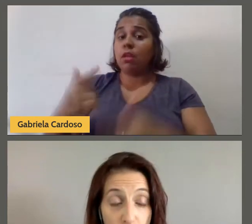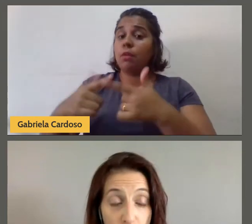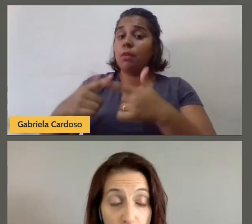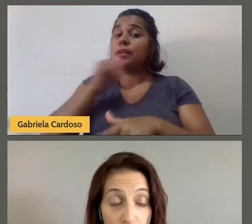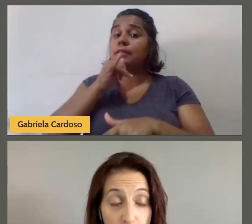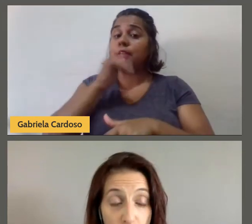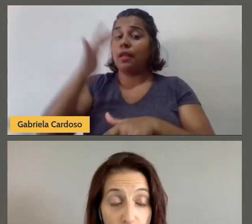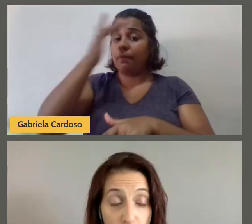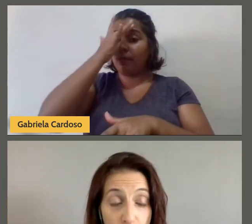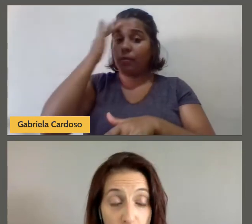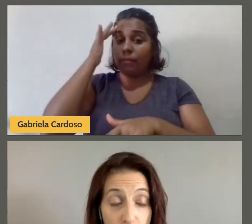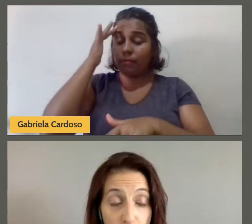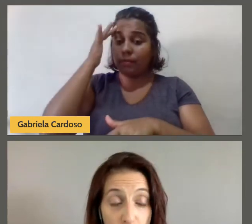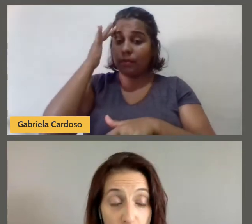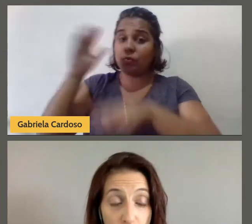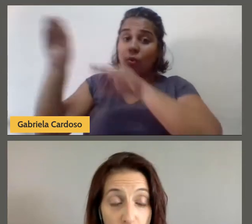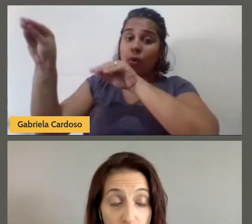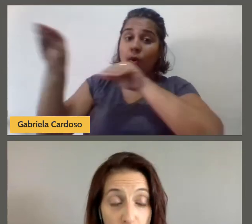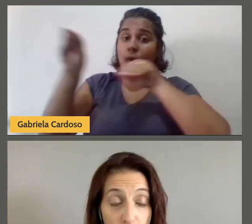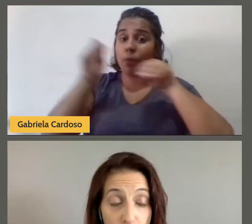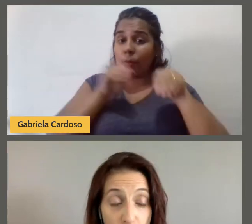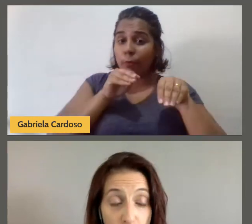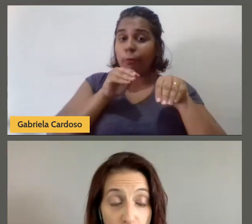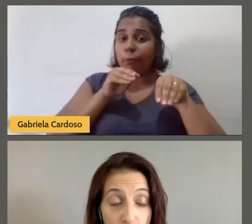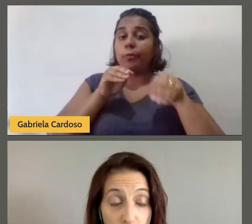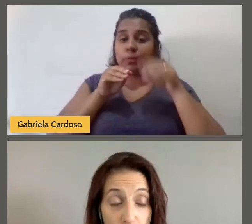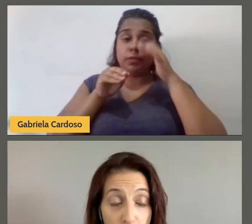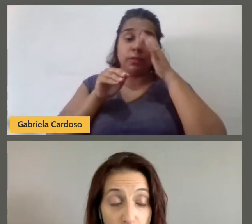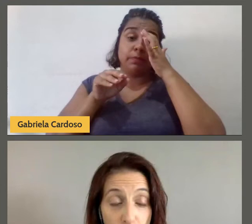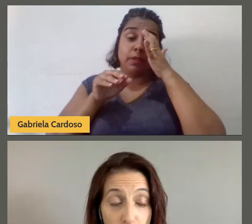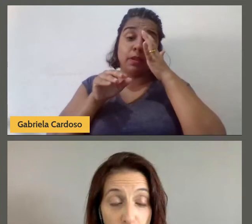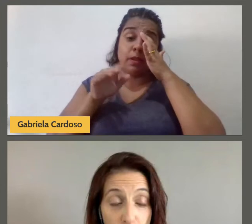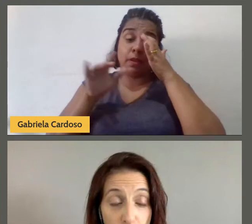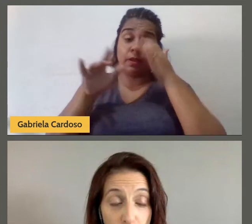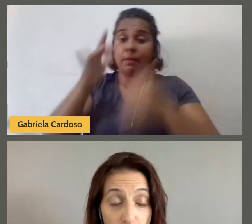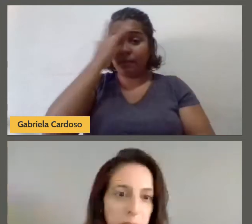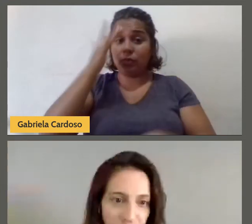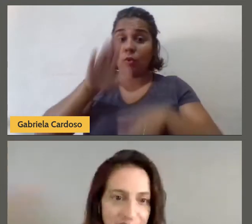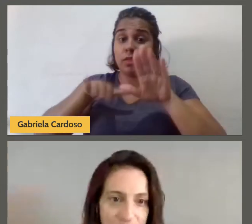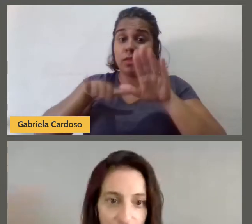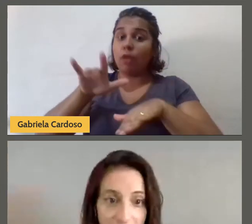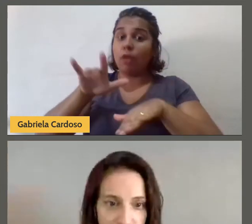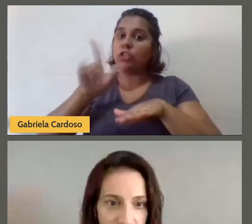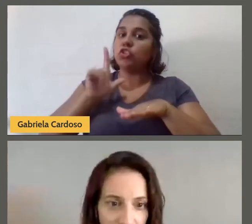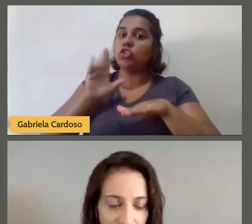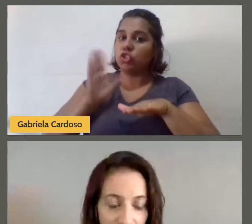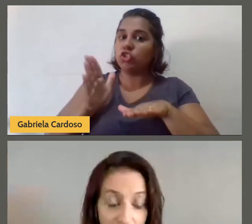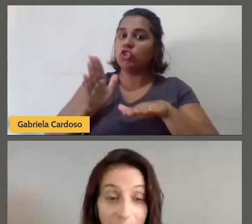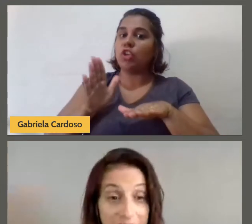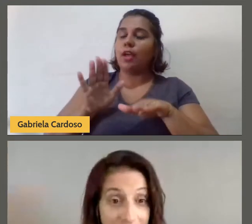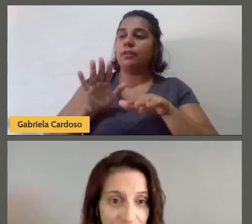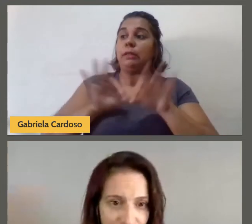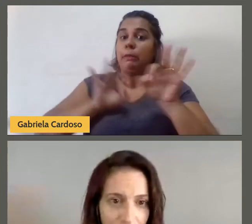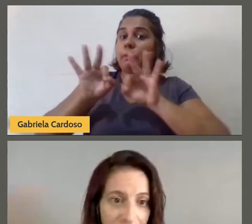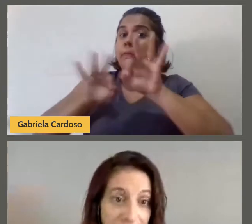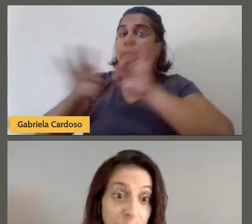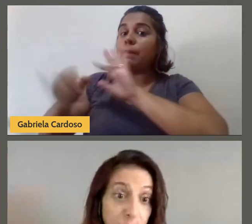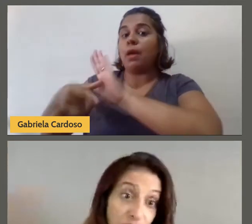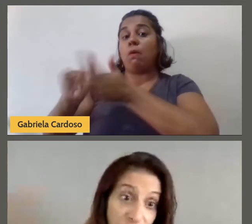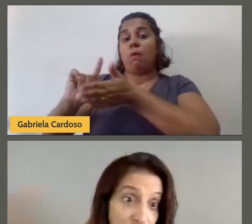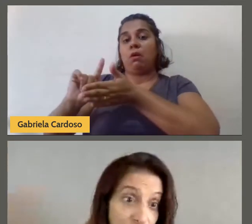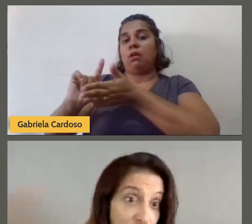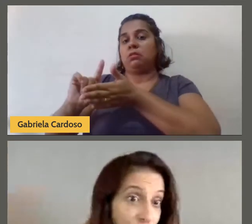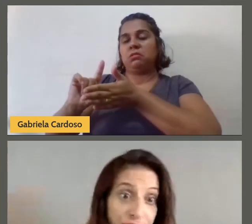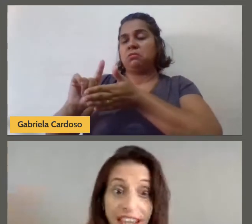pouco mais tranquila, voluntariamente ou mais planejadamente, talvez a língua seja menos impactante, né? Mas